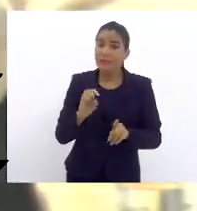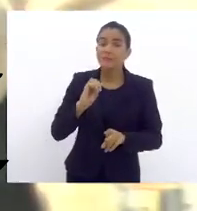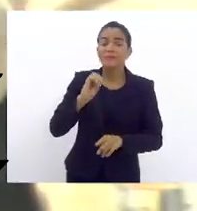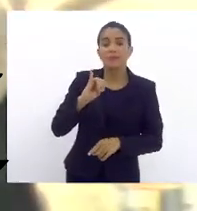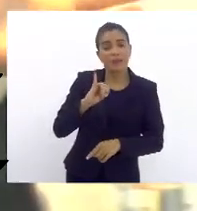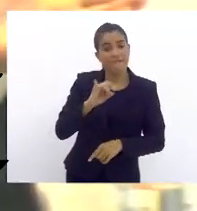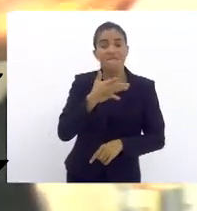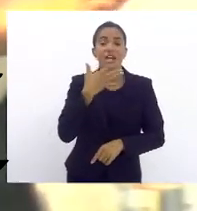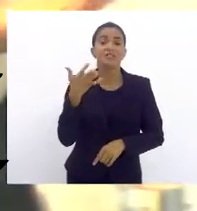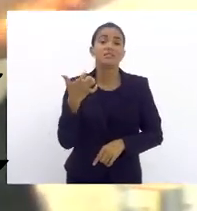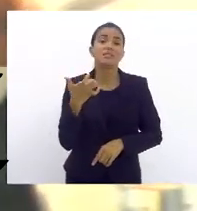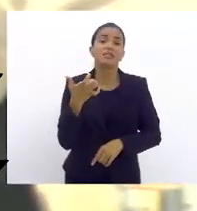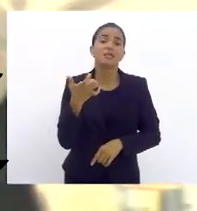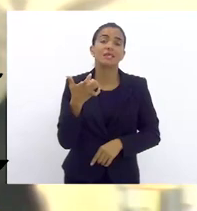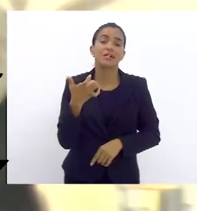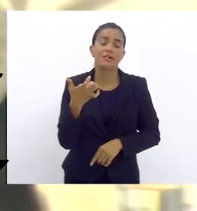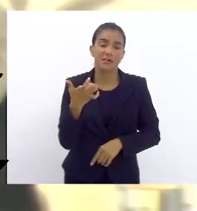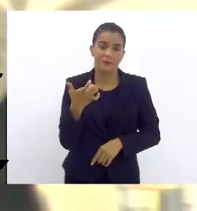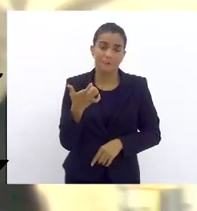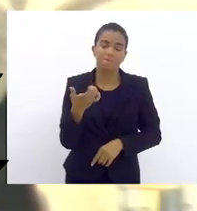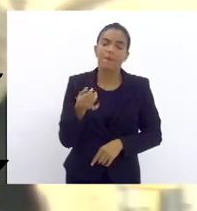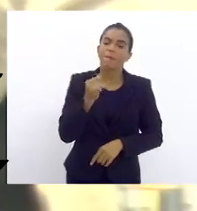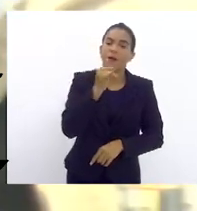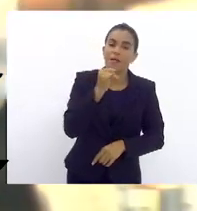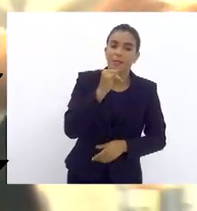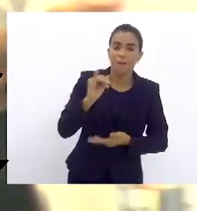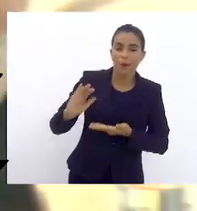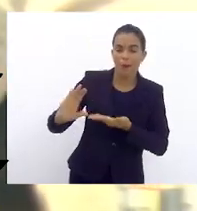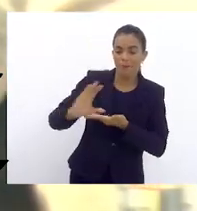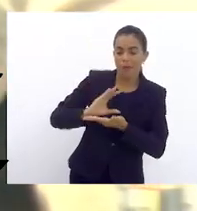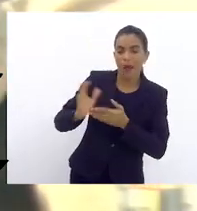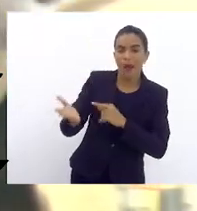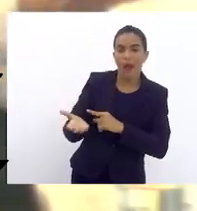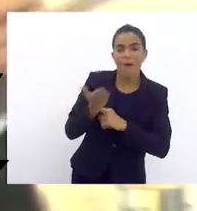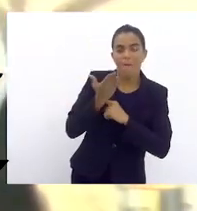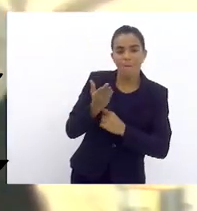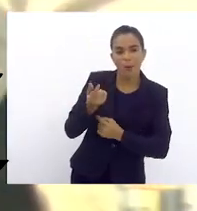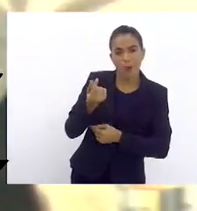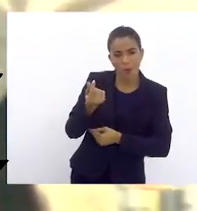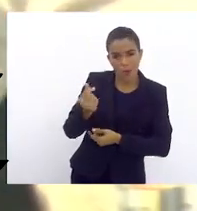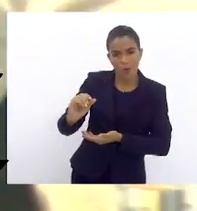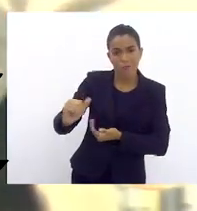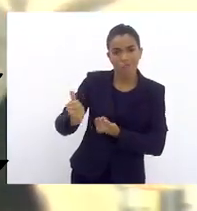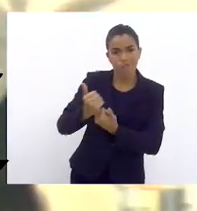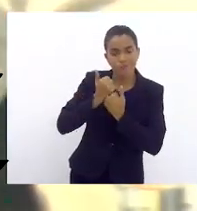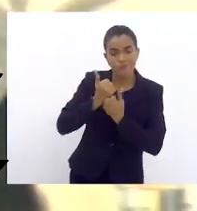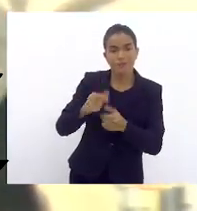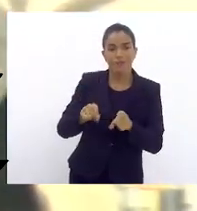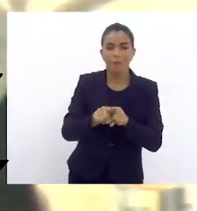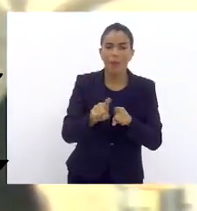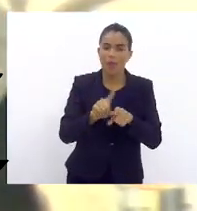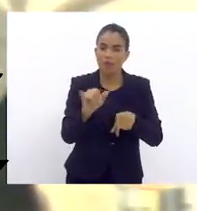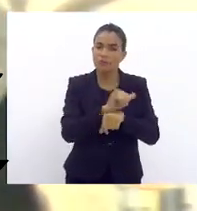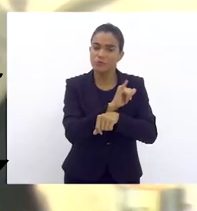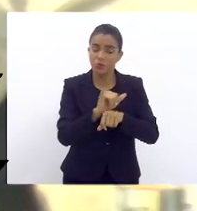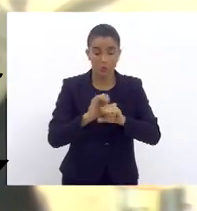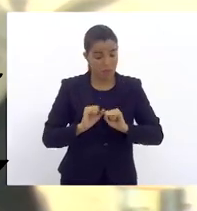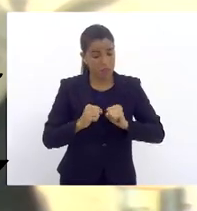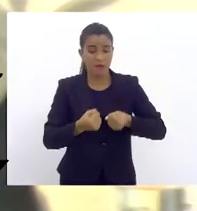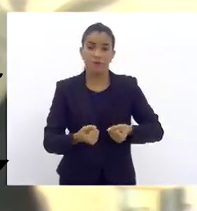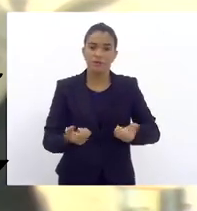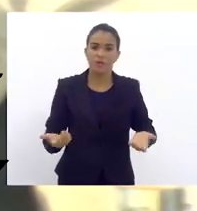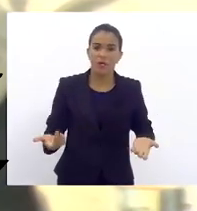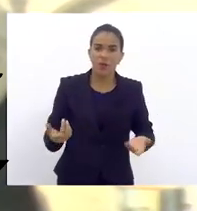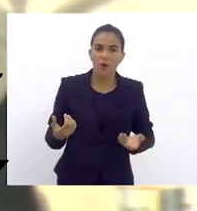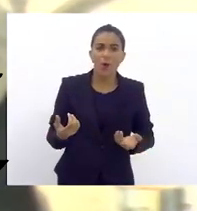Isso facilita várias outras coisas esse recebimento de apoio inventaria em suma é um instrumento de defesa inclusive